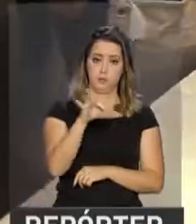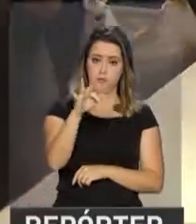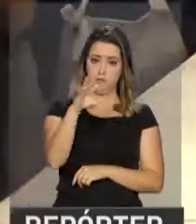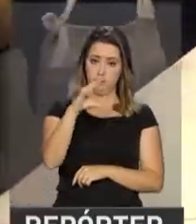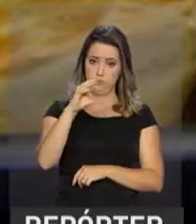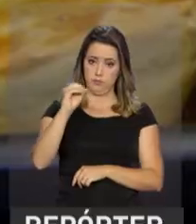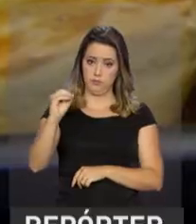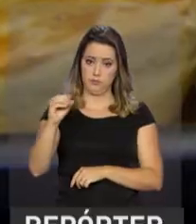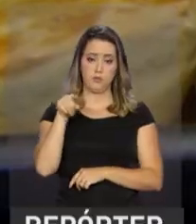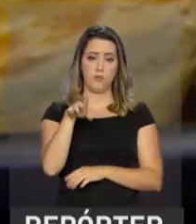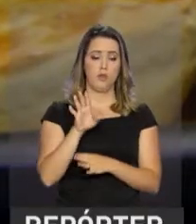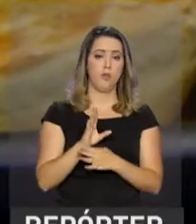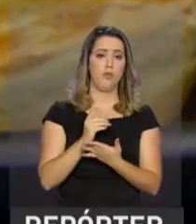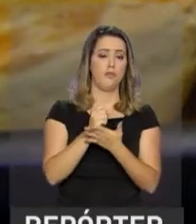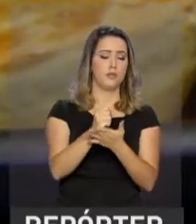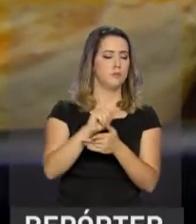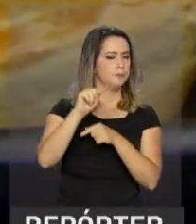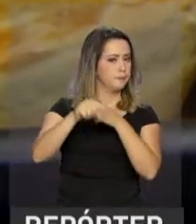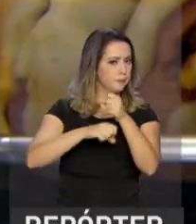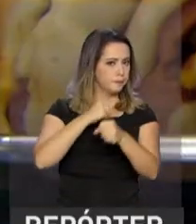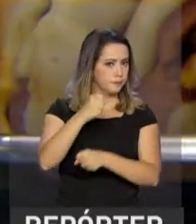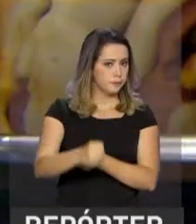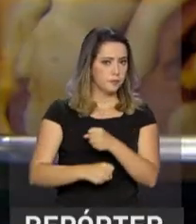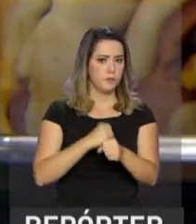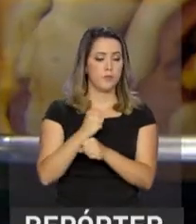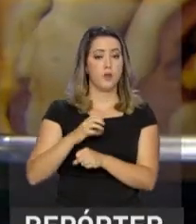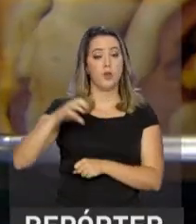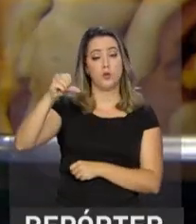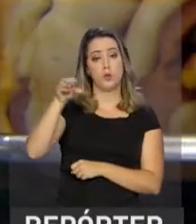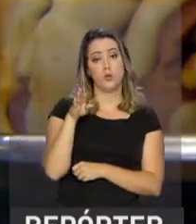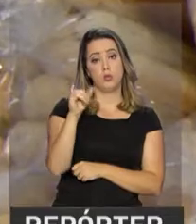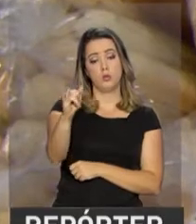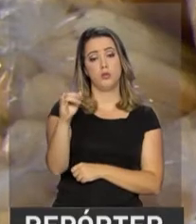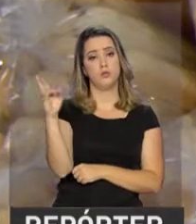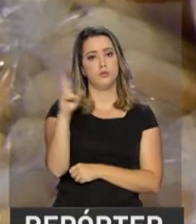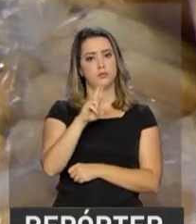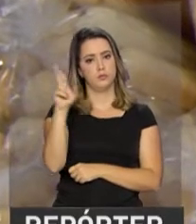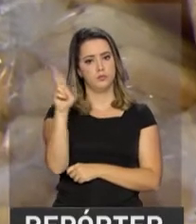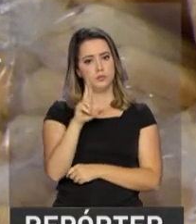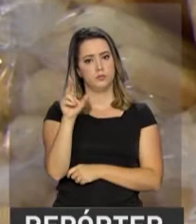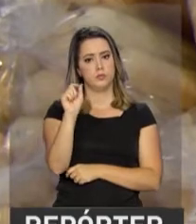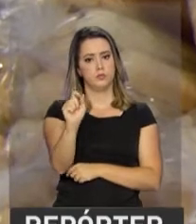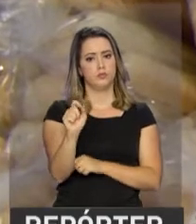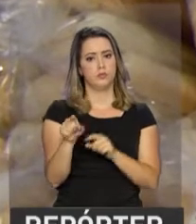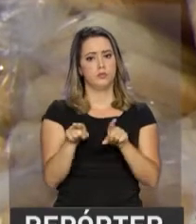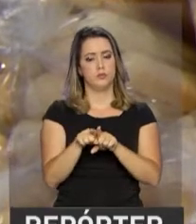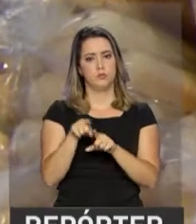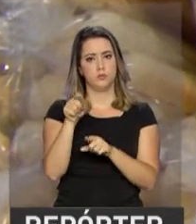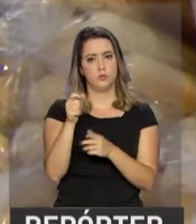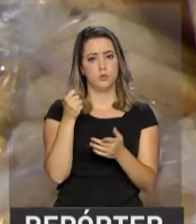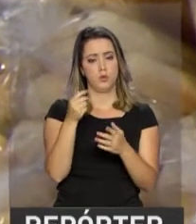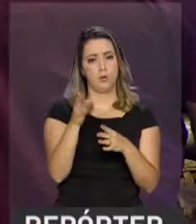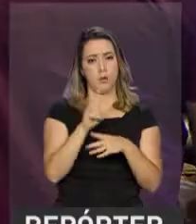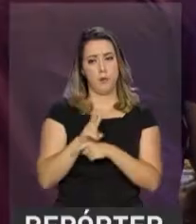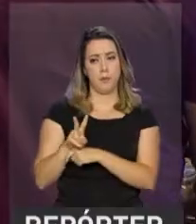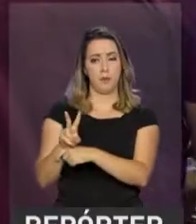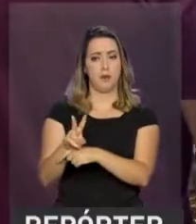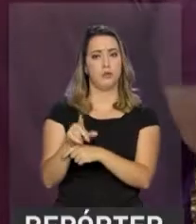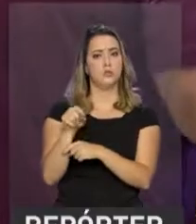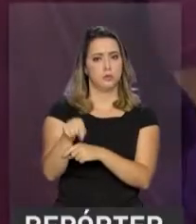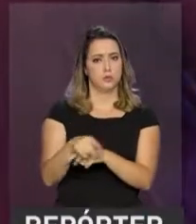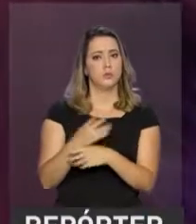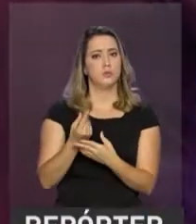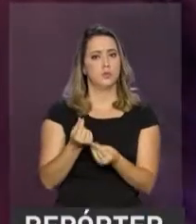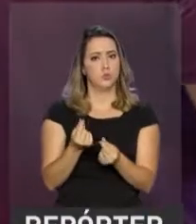centro oeste vai oferecer no próximo ano 9 bilhões e 600 milhões de reais em crédito os